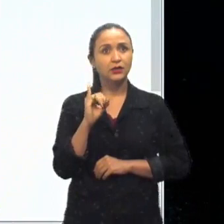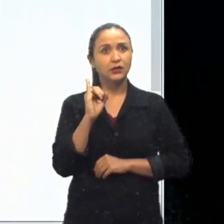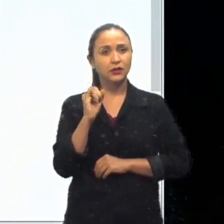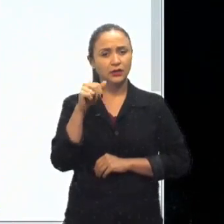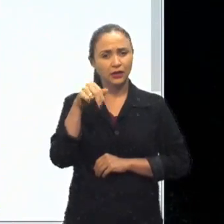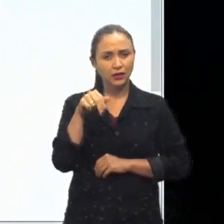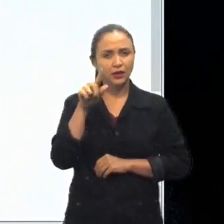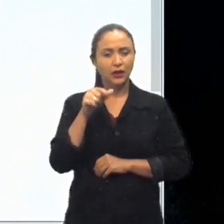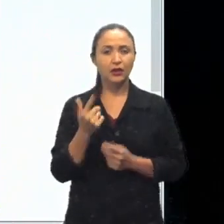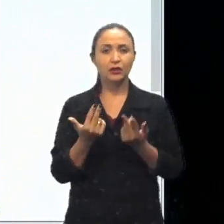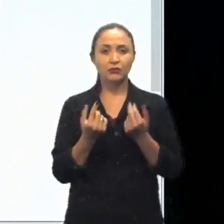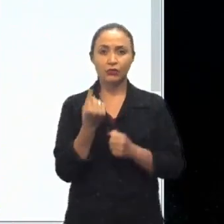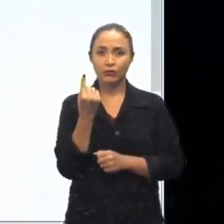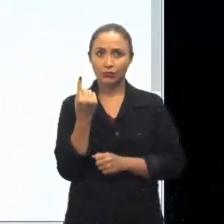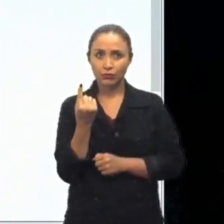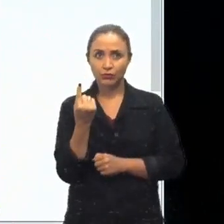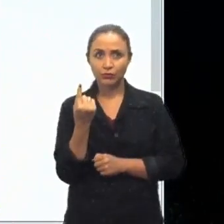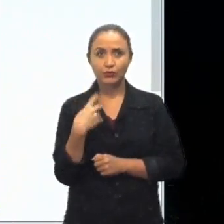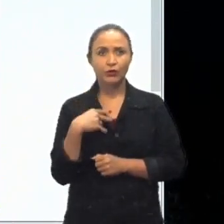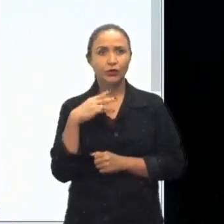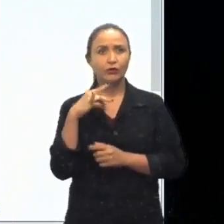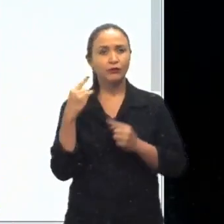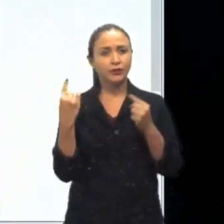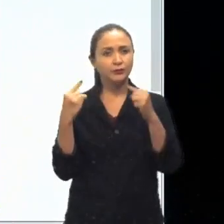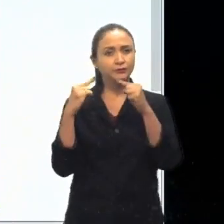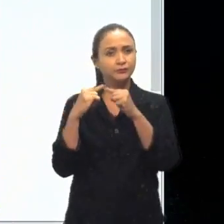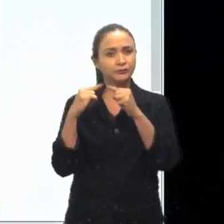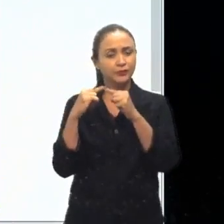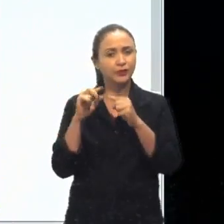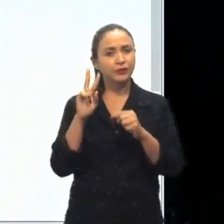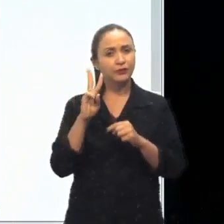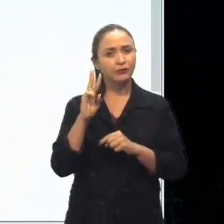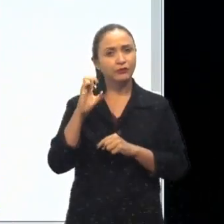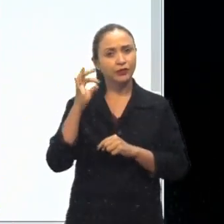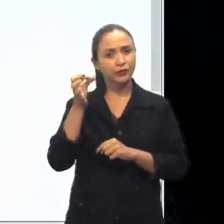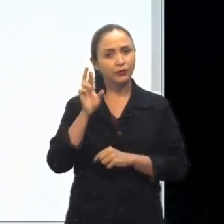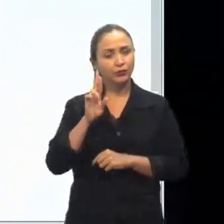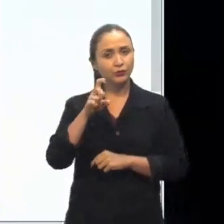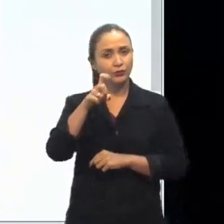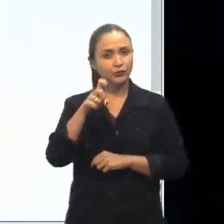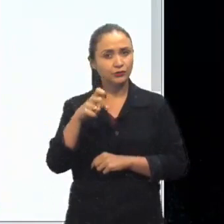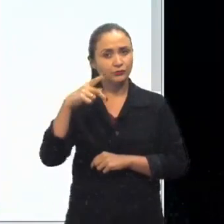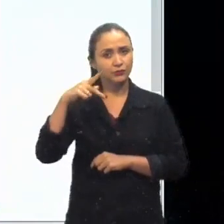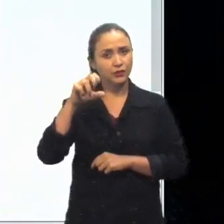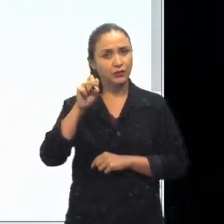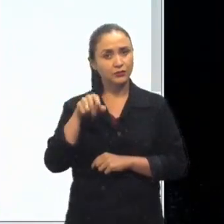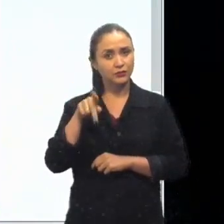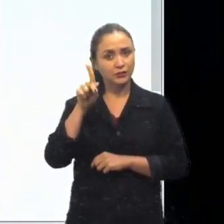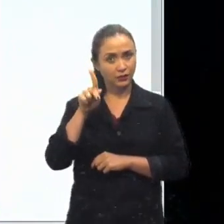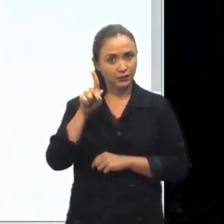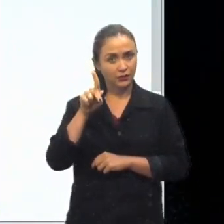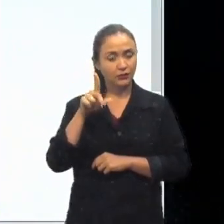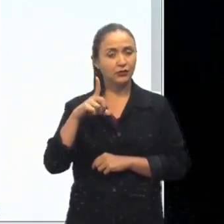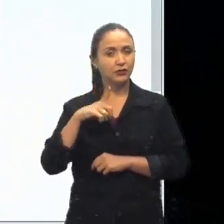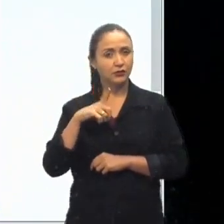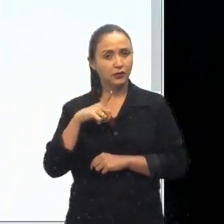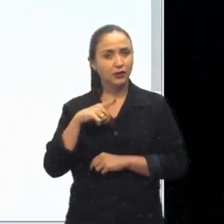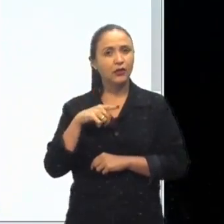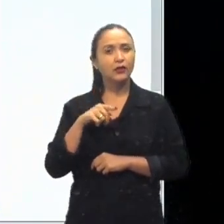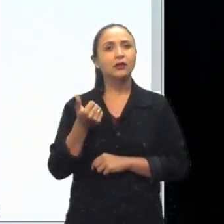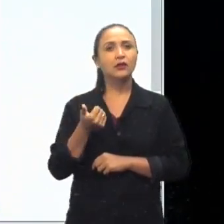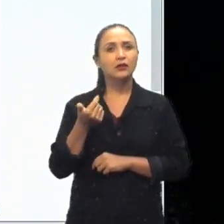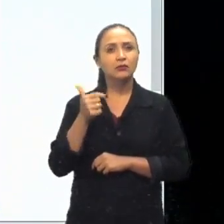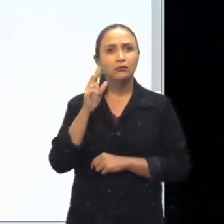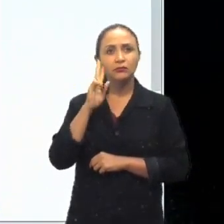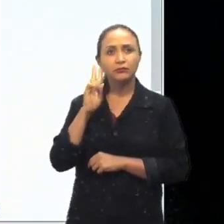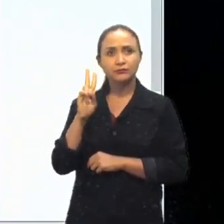for igual a 1, eu associo ao vetor xPSK a senoide x1. Se o bit de